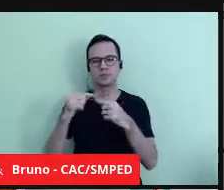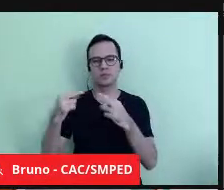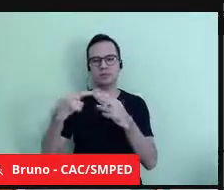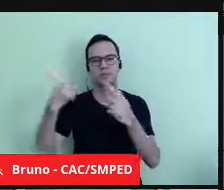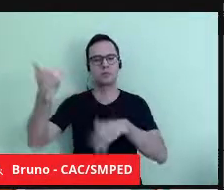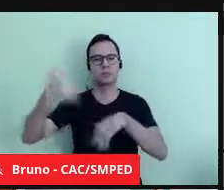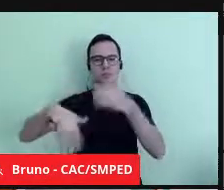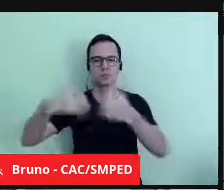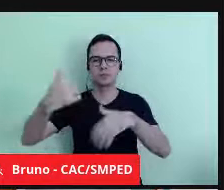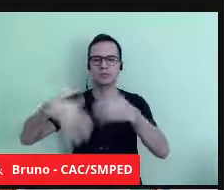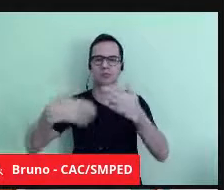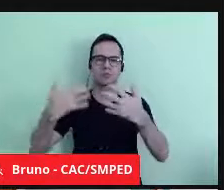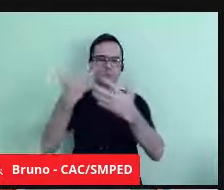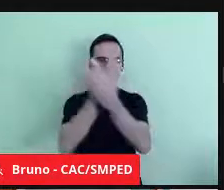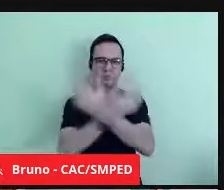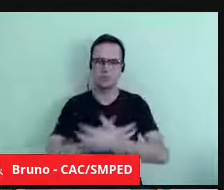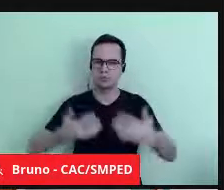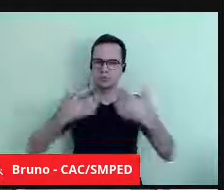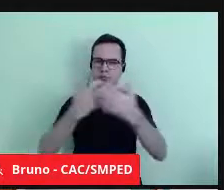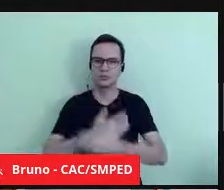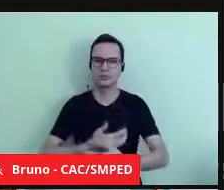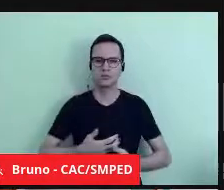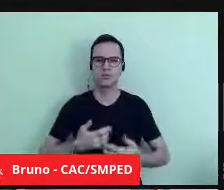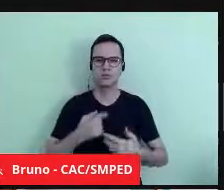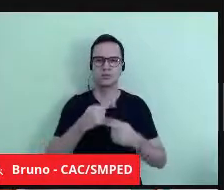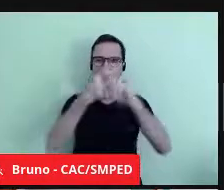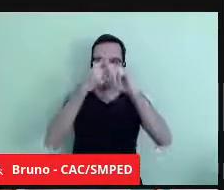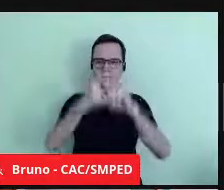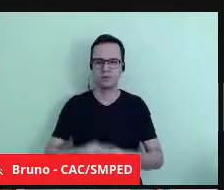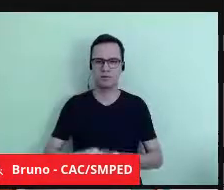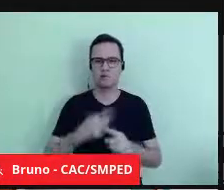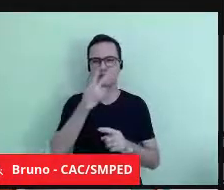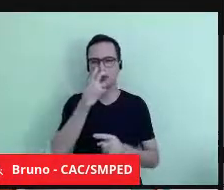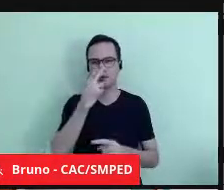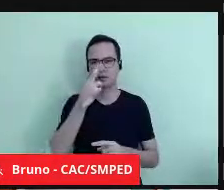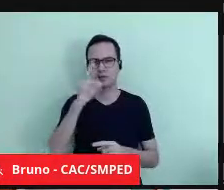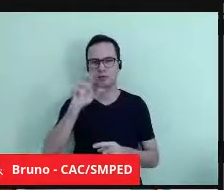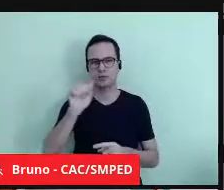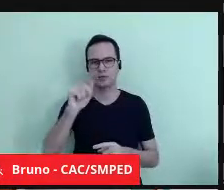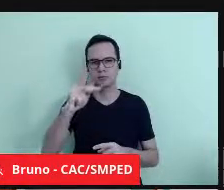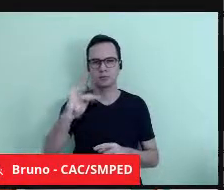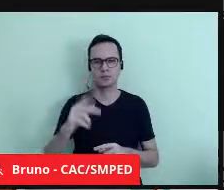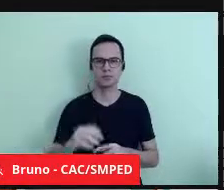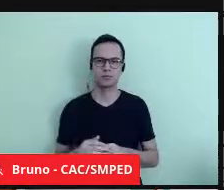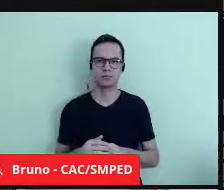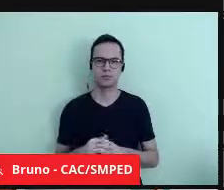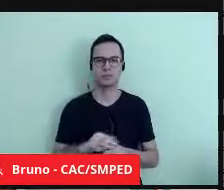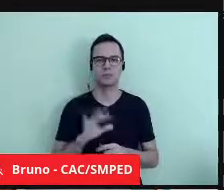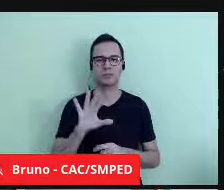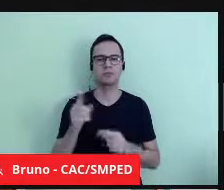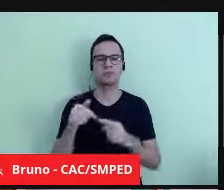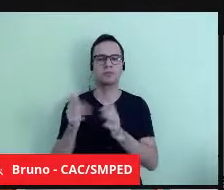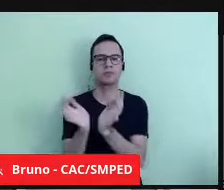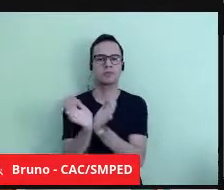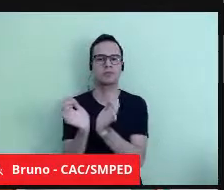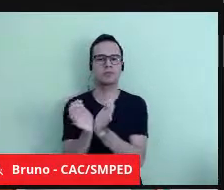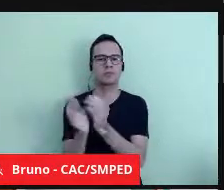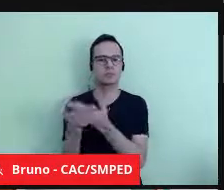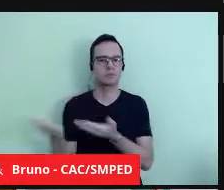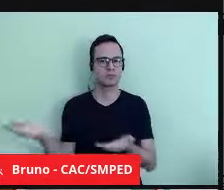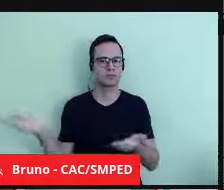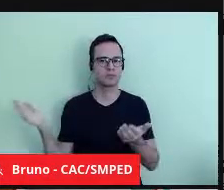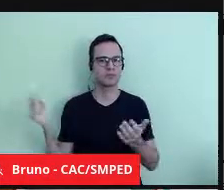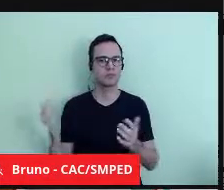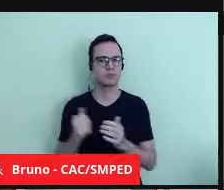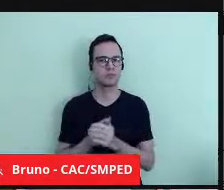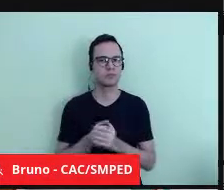que são bastante próximas do rap, por exemplo, né? Mas de uma galera que não